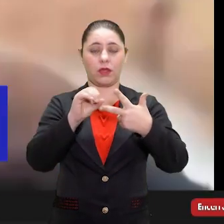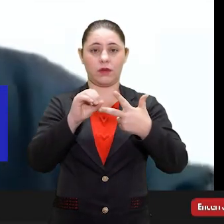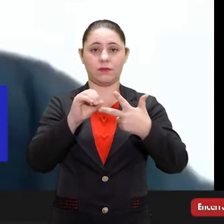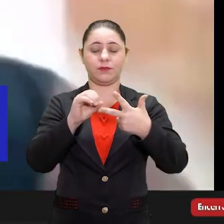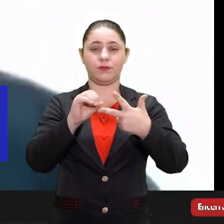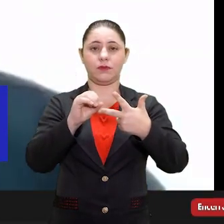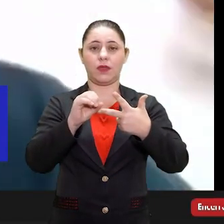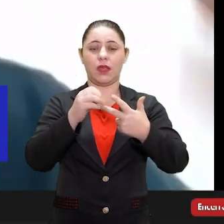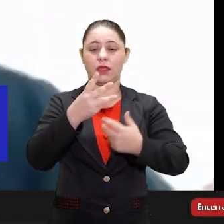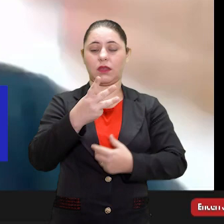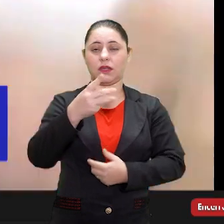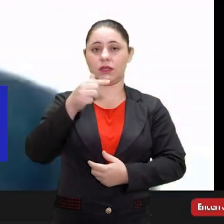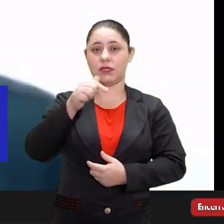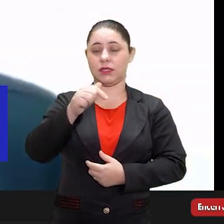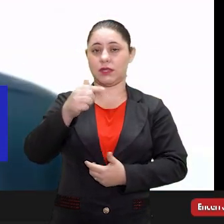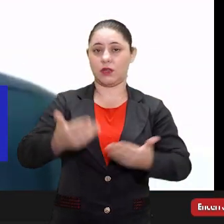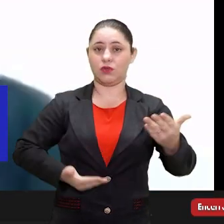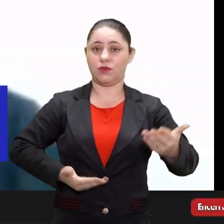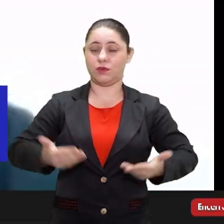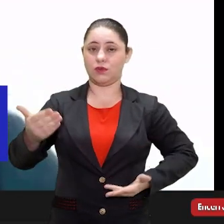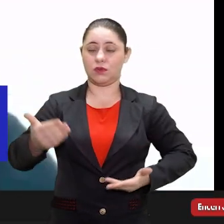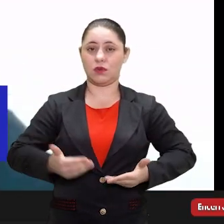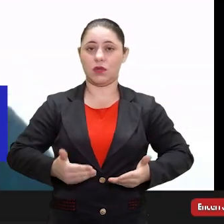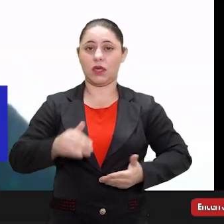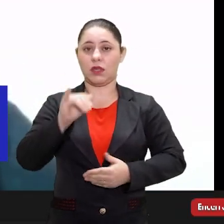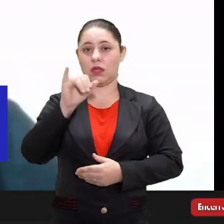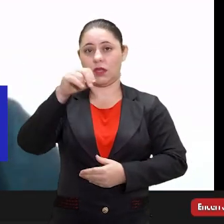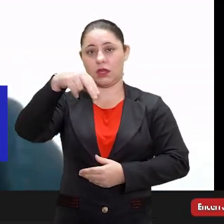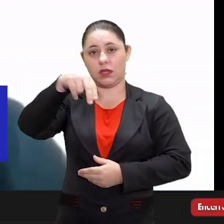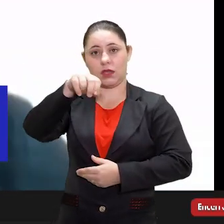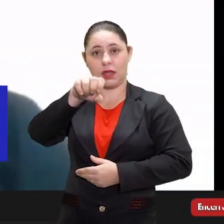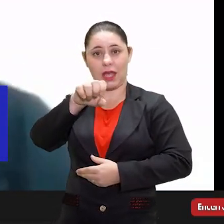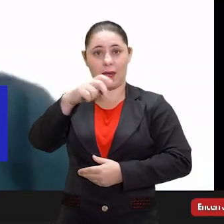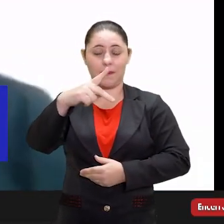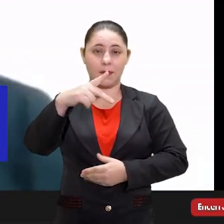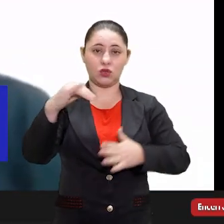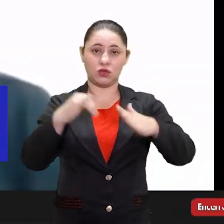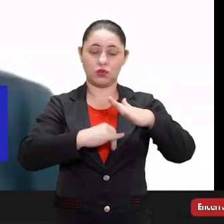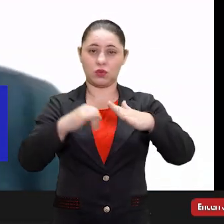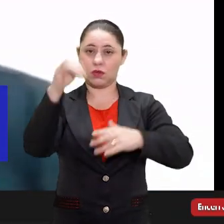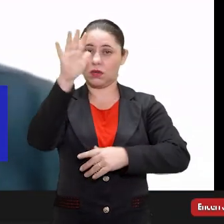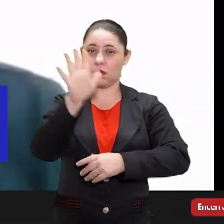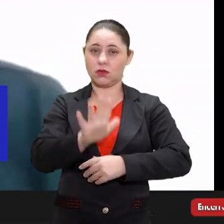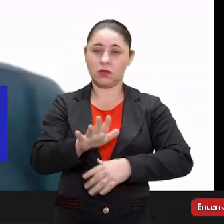Exame Nacional do Ensino Médio, o Enem,